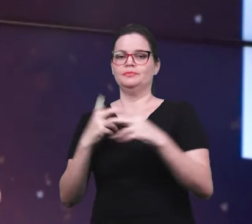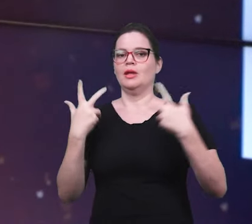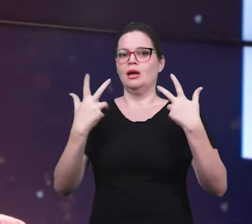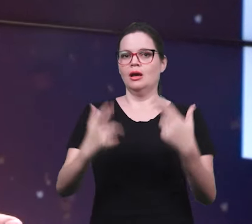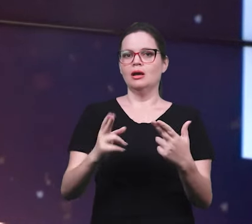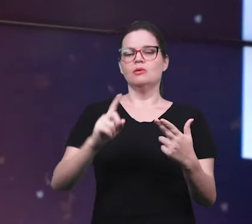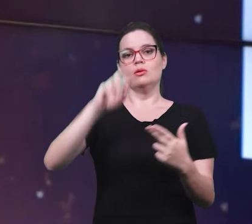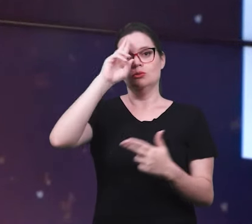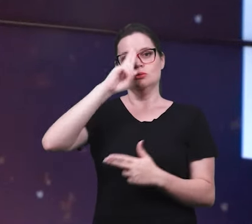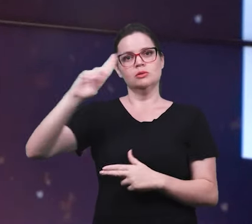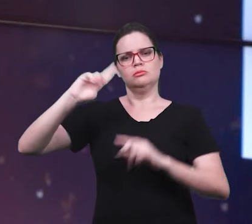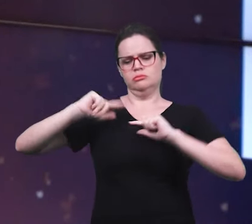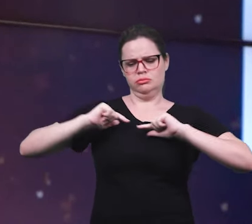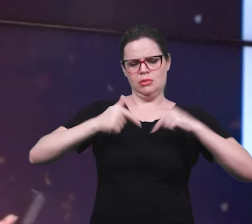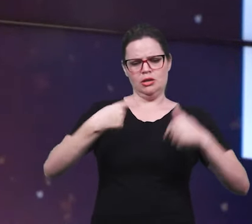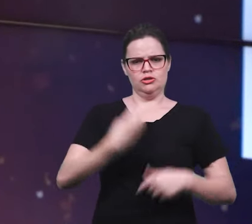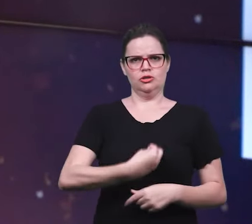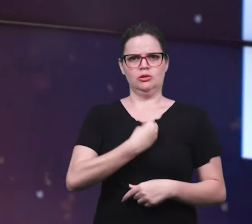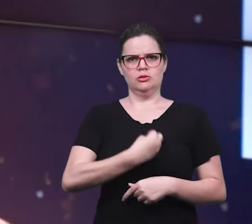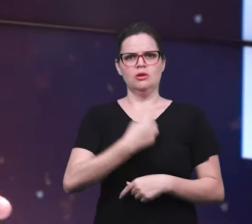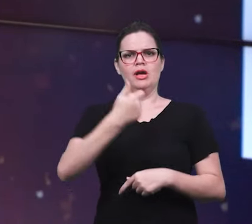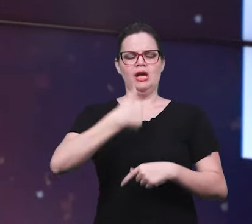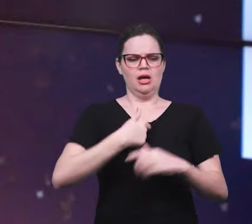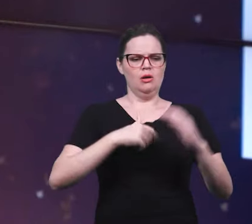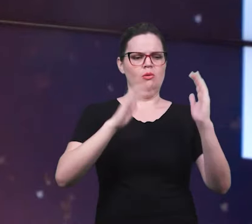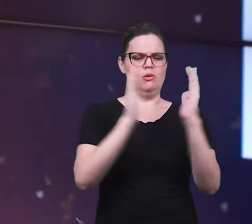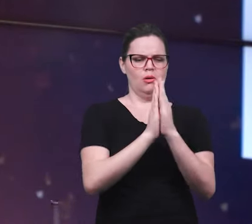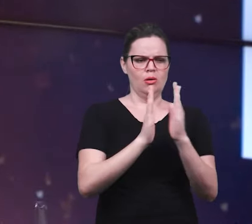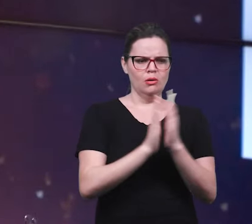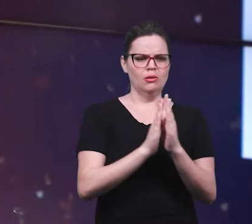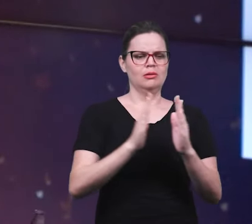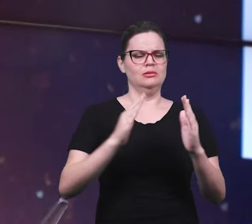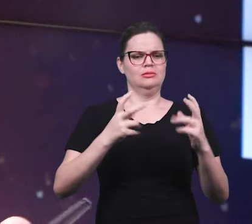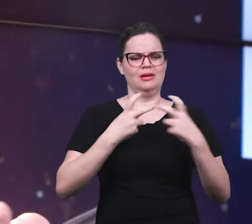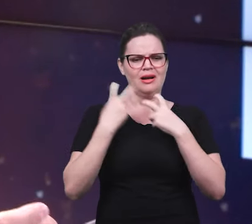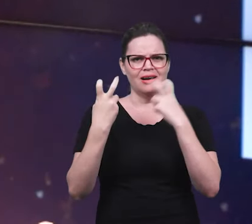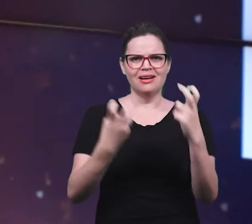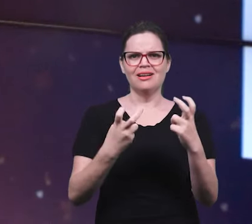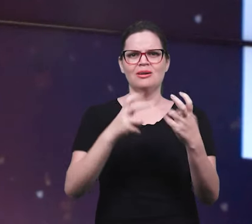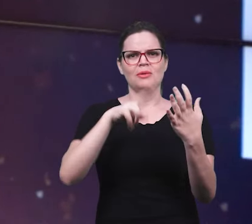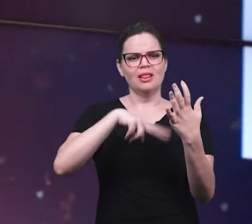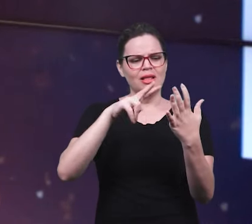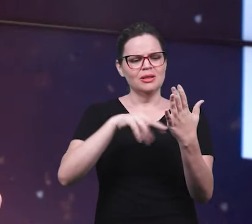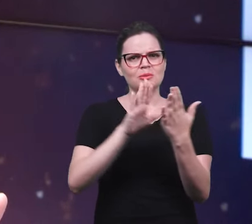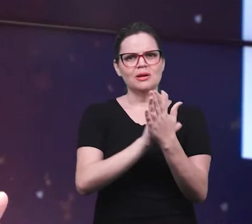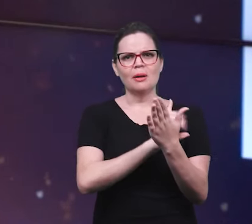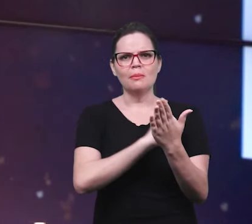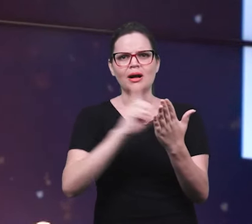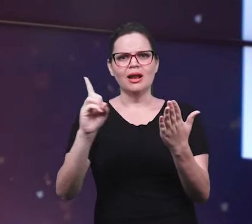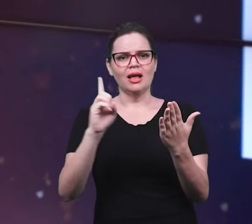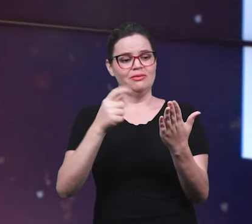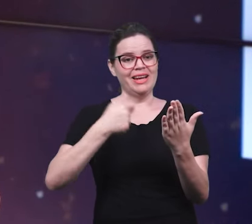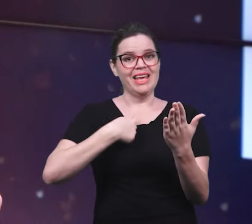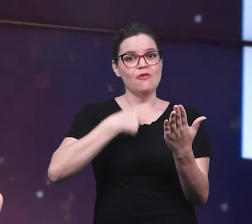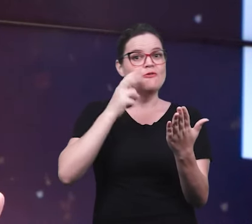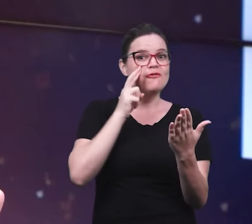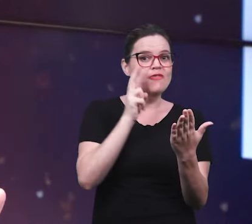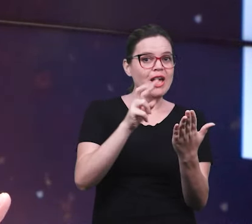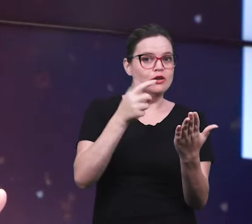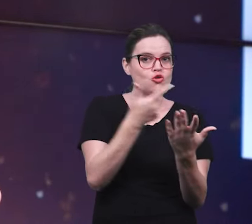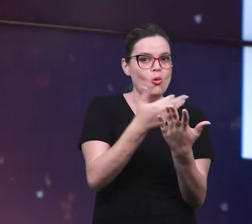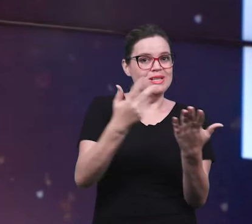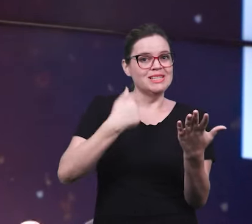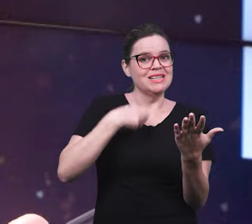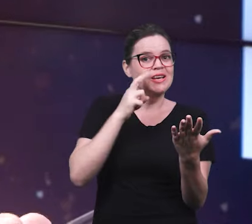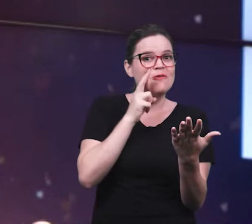nossa parte, leitura da palavra, você busca, você clama, e há um agir do Senhor na quinta medida que